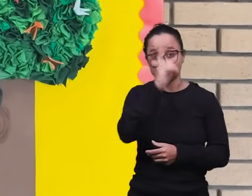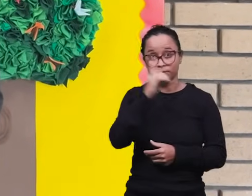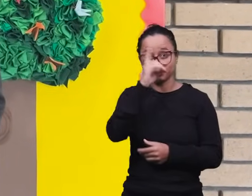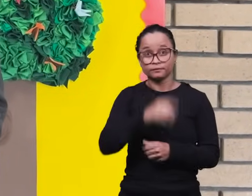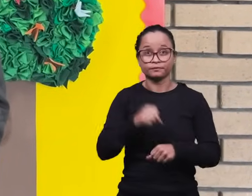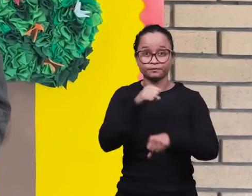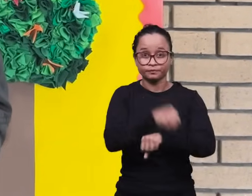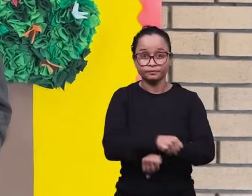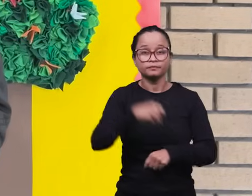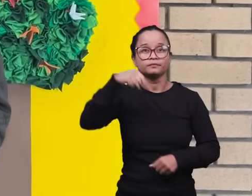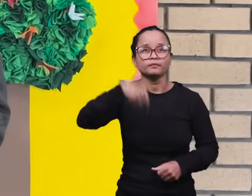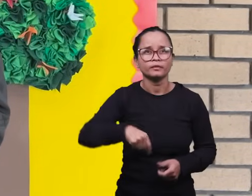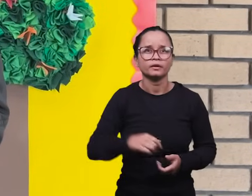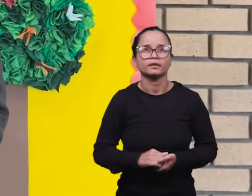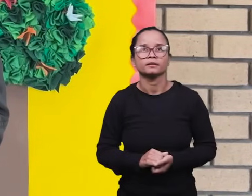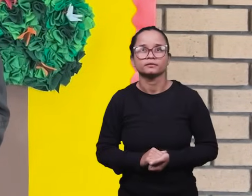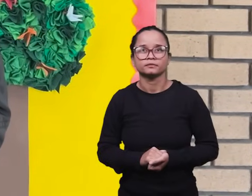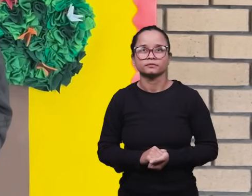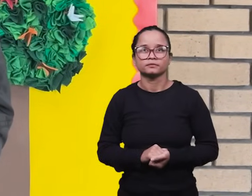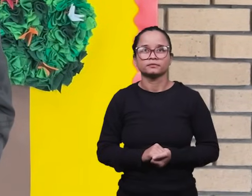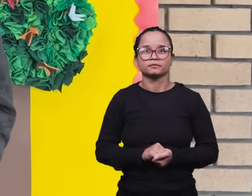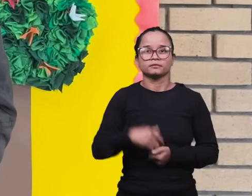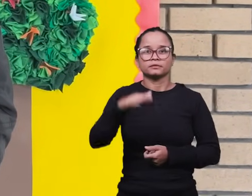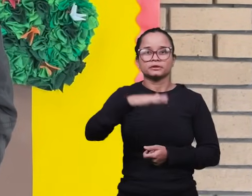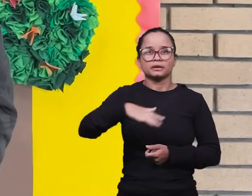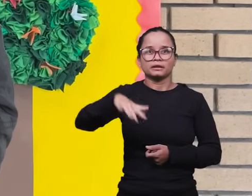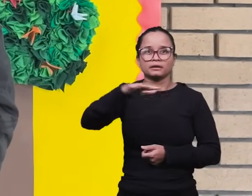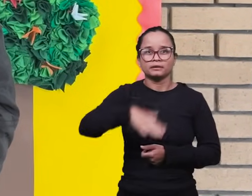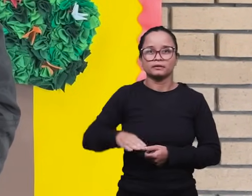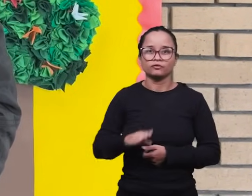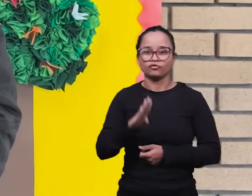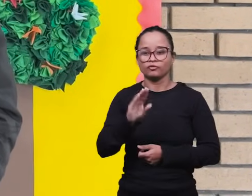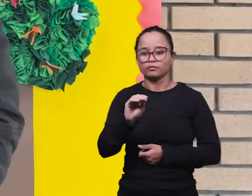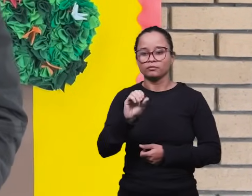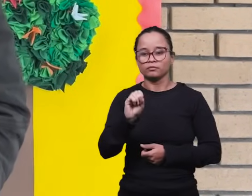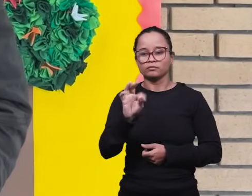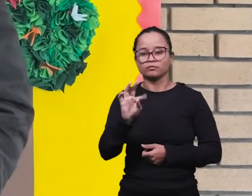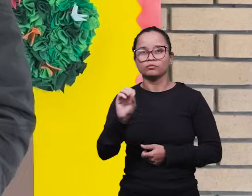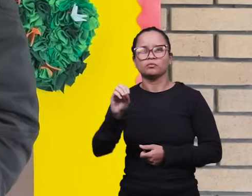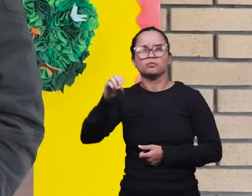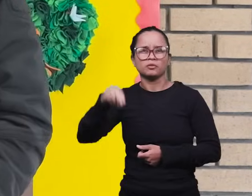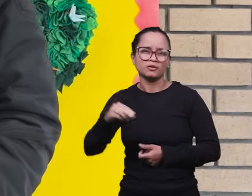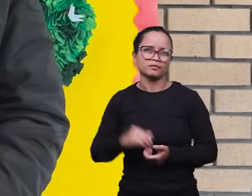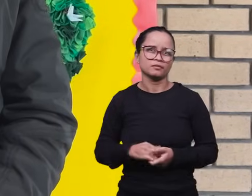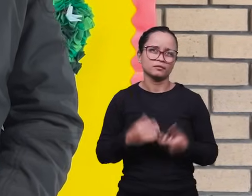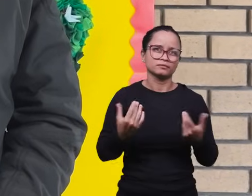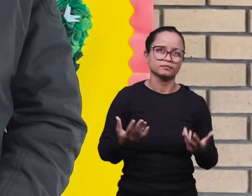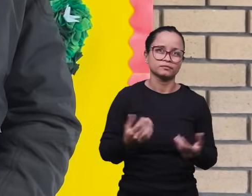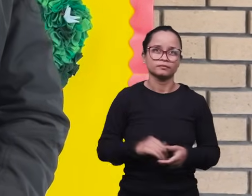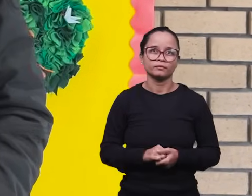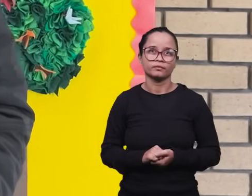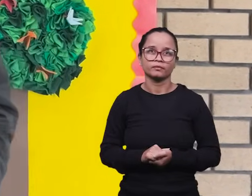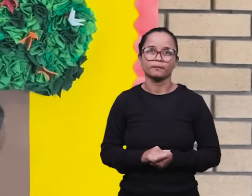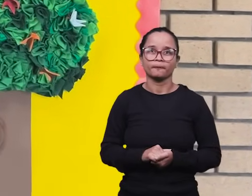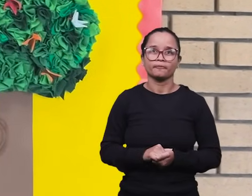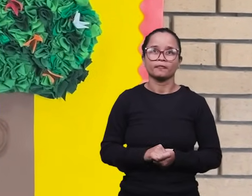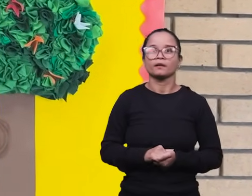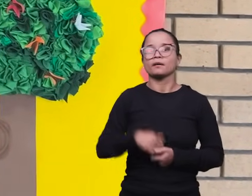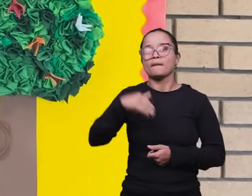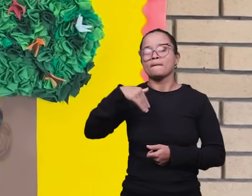Hoje, domingo, estamos com um seminário aqui na Grande Boston. O Frameron, aqui? Não sei se deve ser. Frameron.